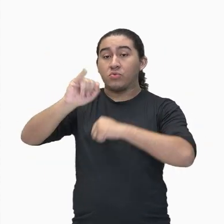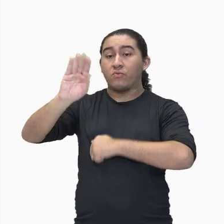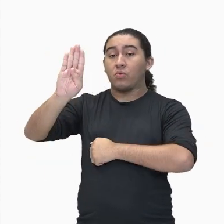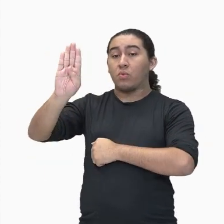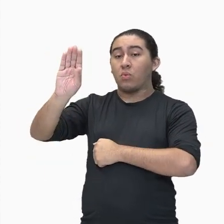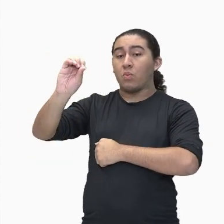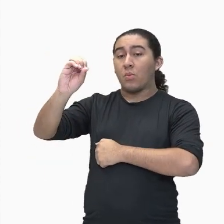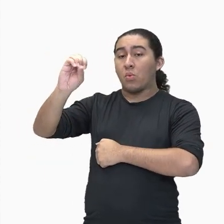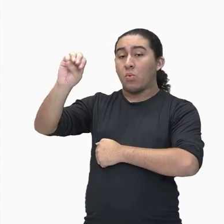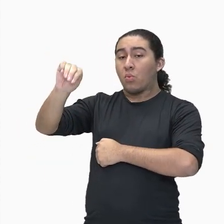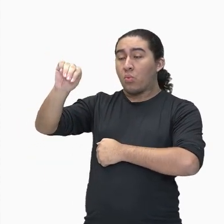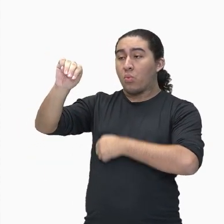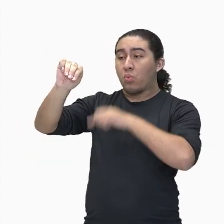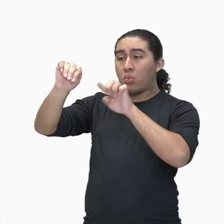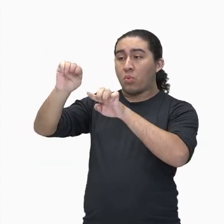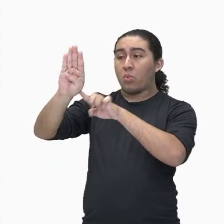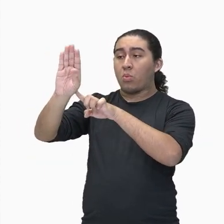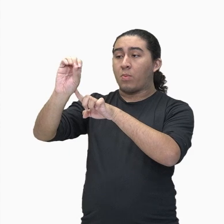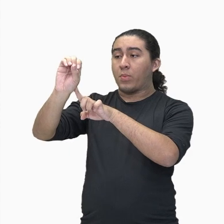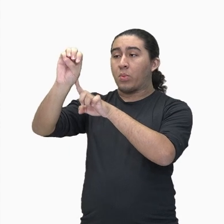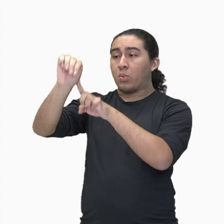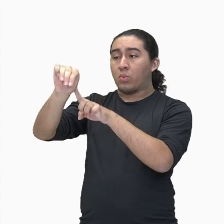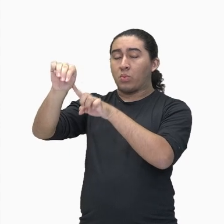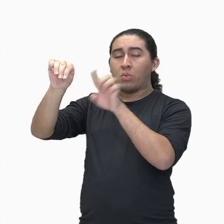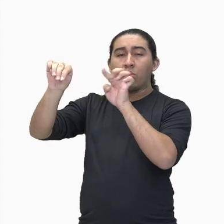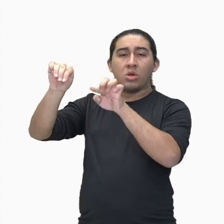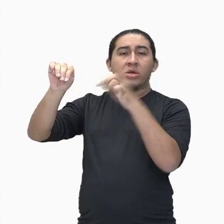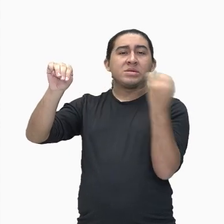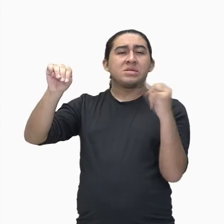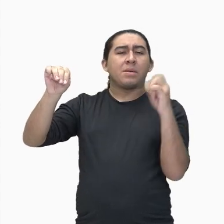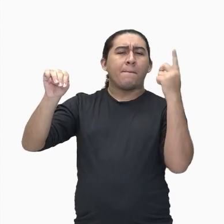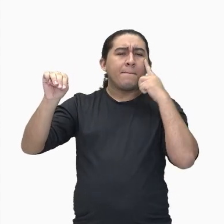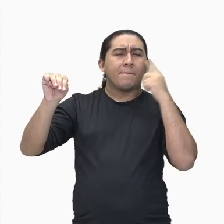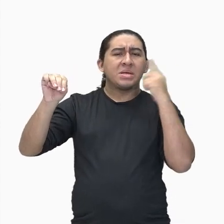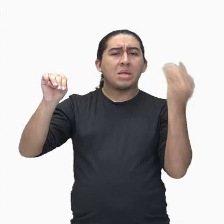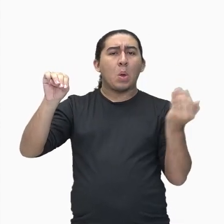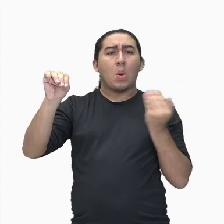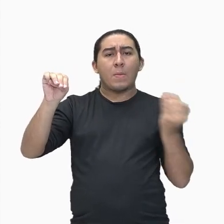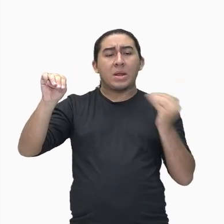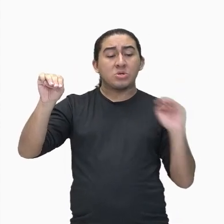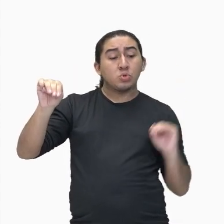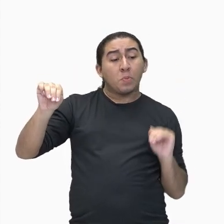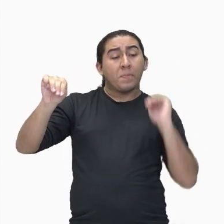Eu não digo num comparativo de superioridade.